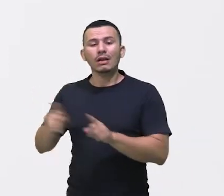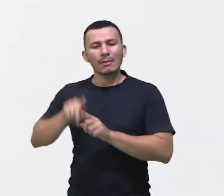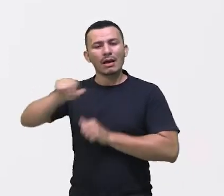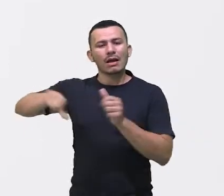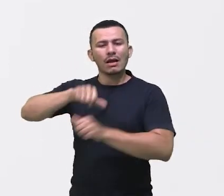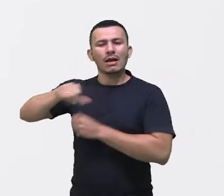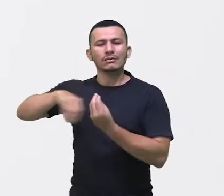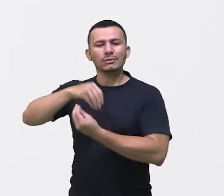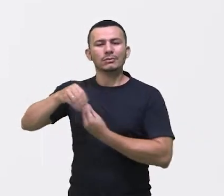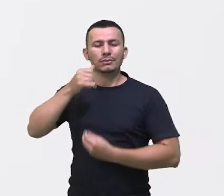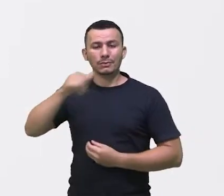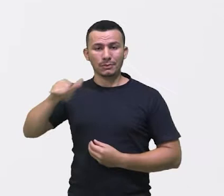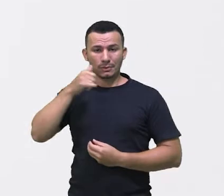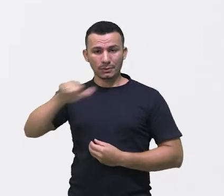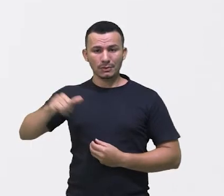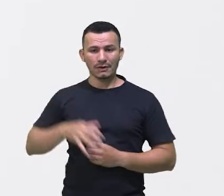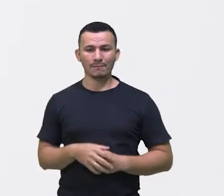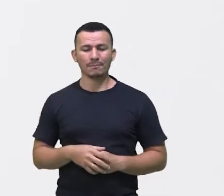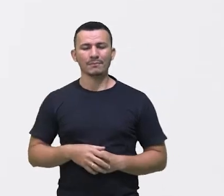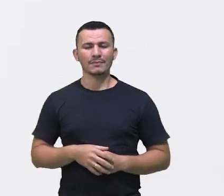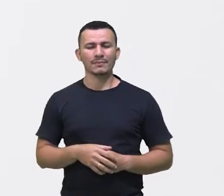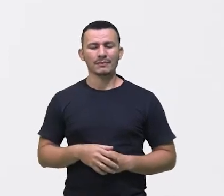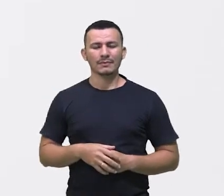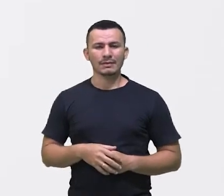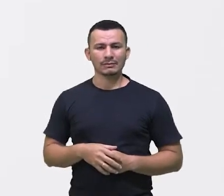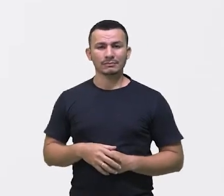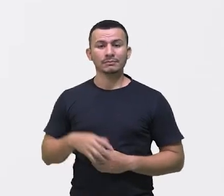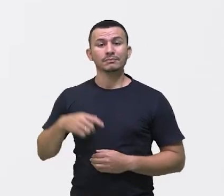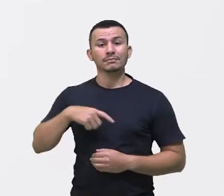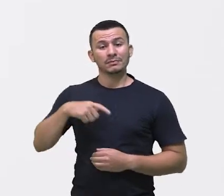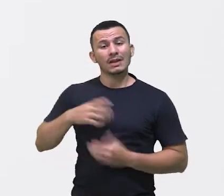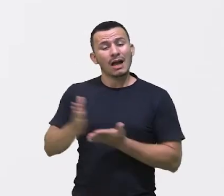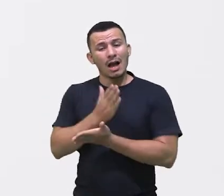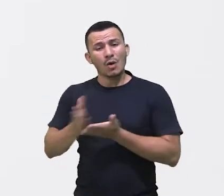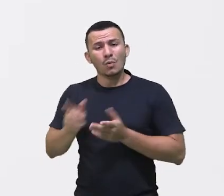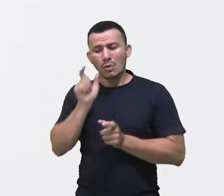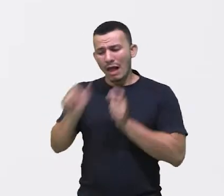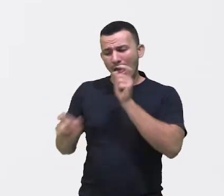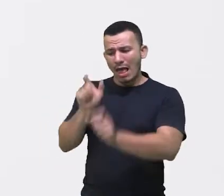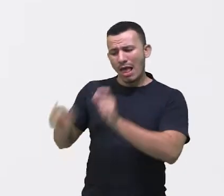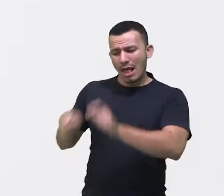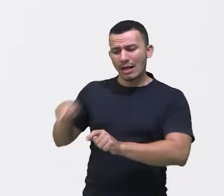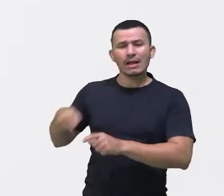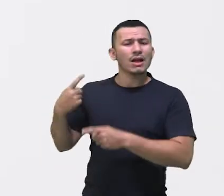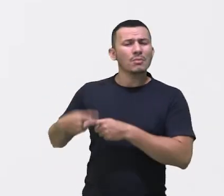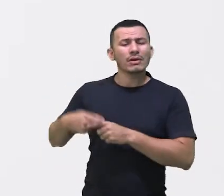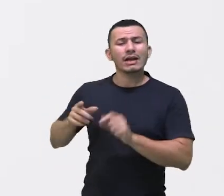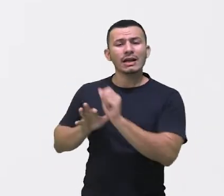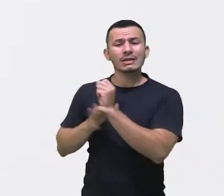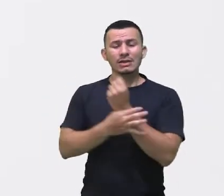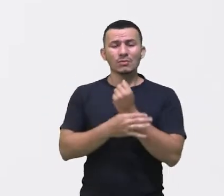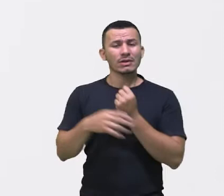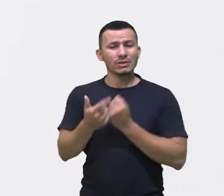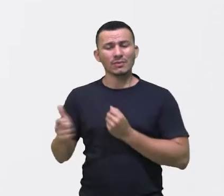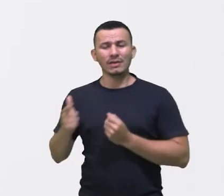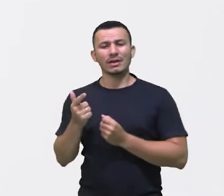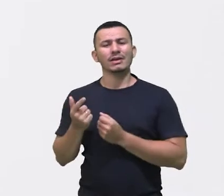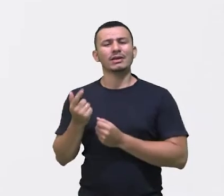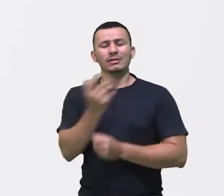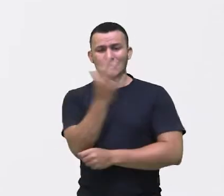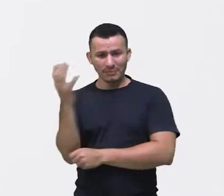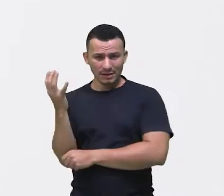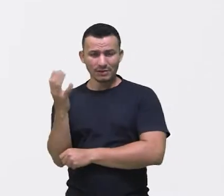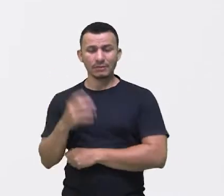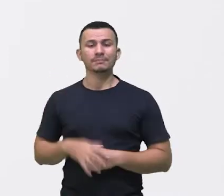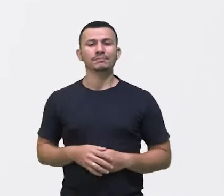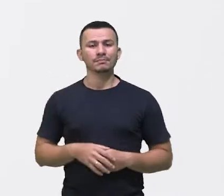energia, certo? As usinas nucleares, elas são alvos de críticas devido a problemas de segurança e ambientais. O que acontece?